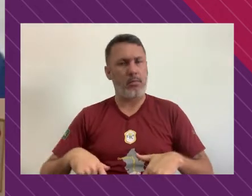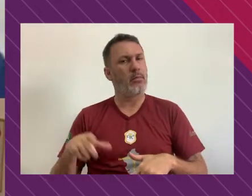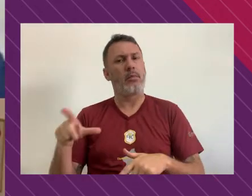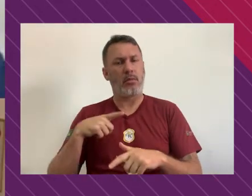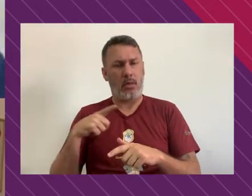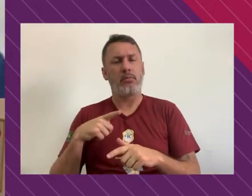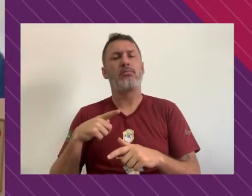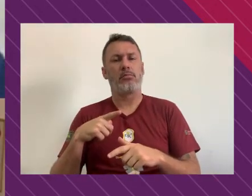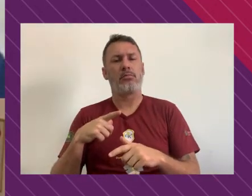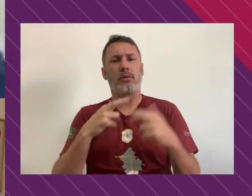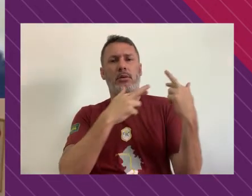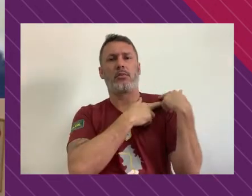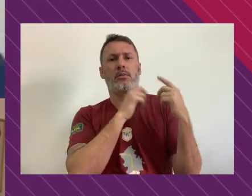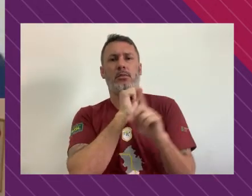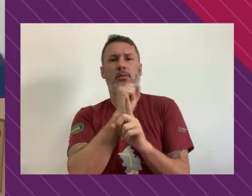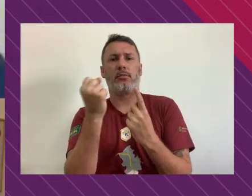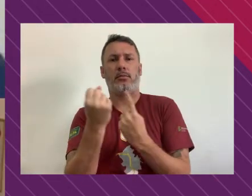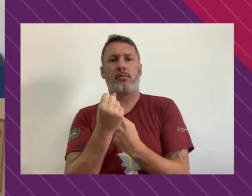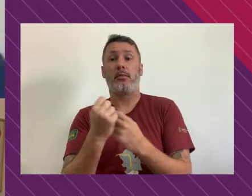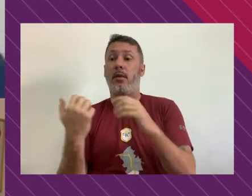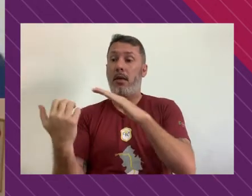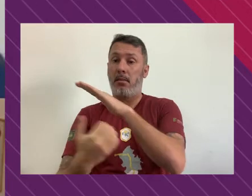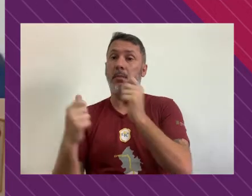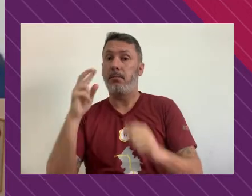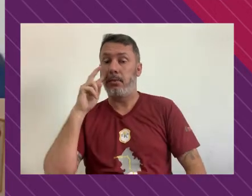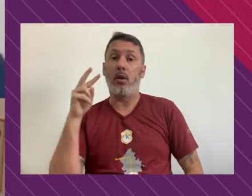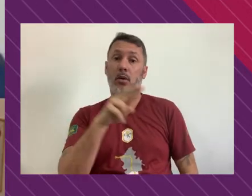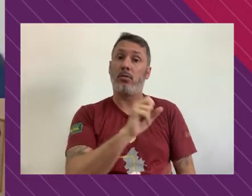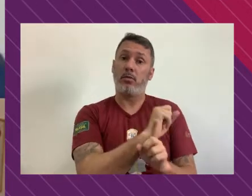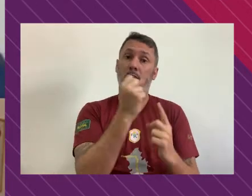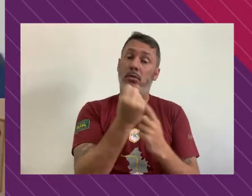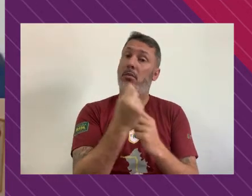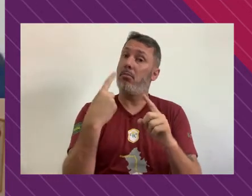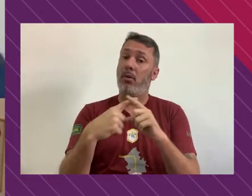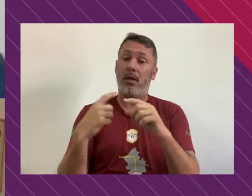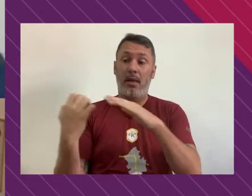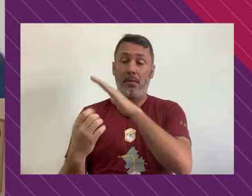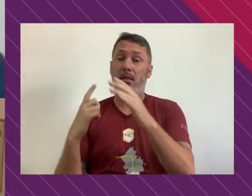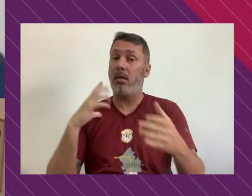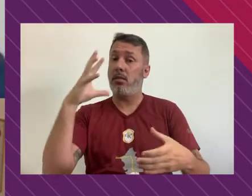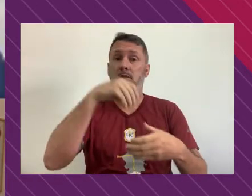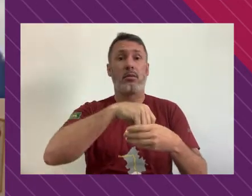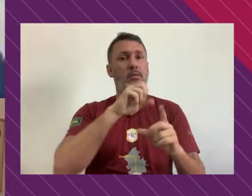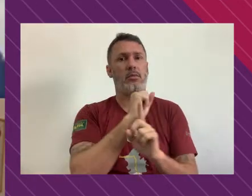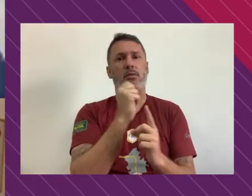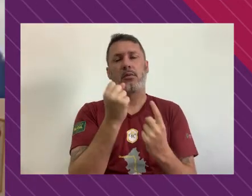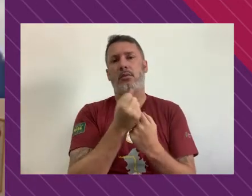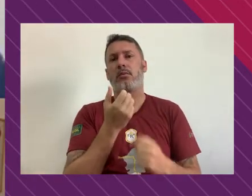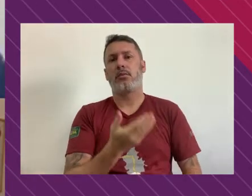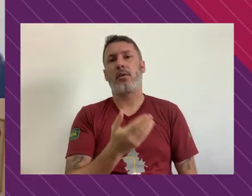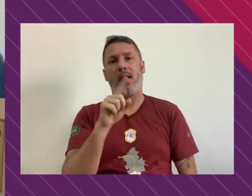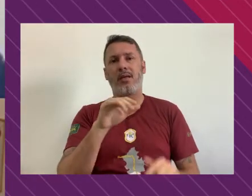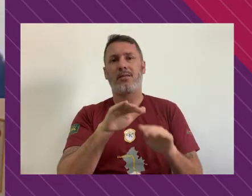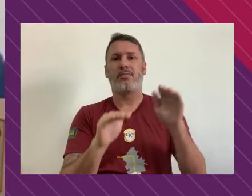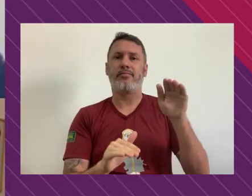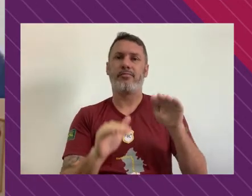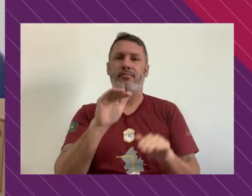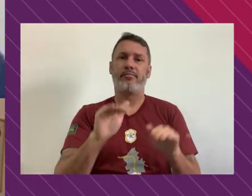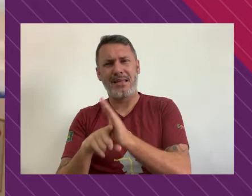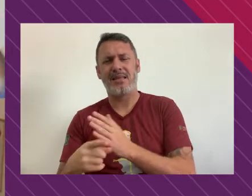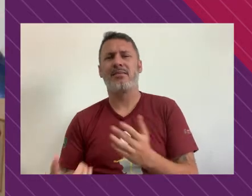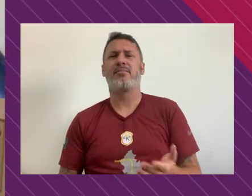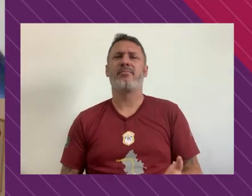pessoa milionária. Entretanto, quem tem uma renda como essa já está posicionado entre o 1% mais rico